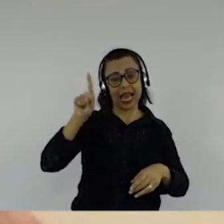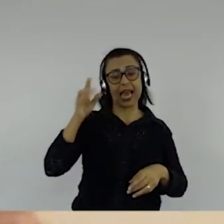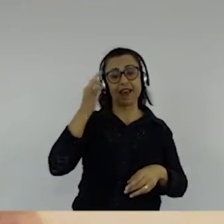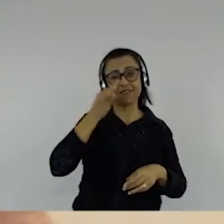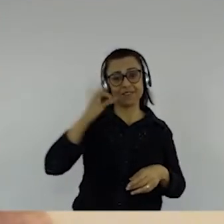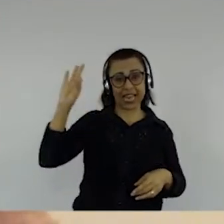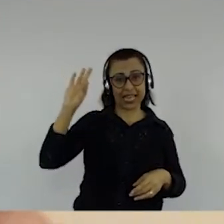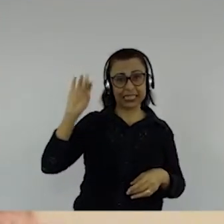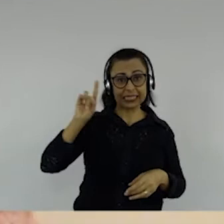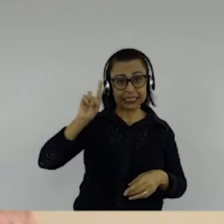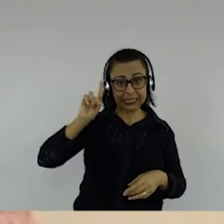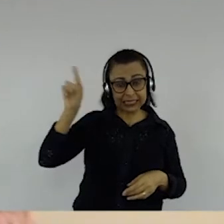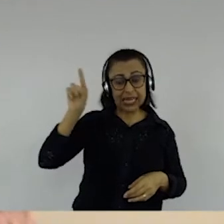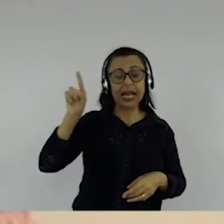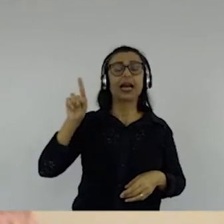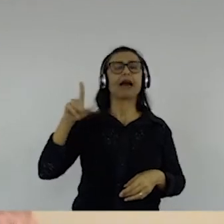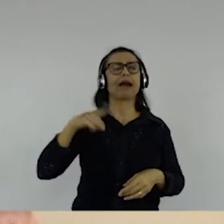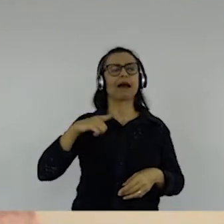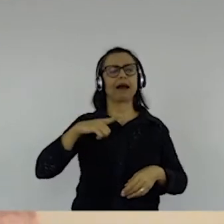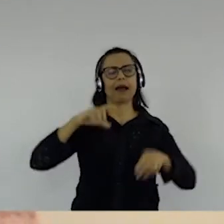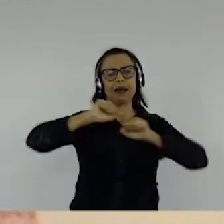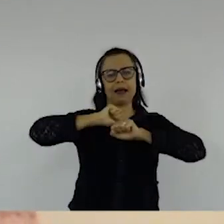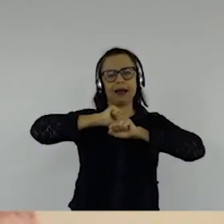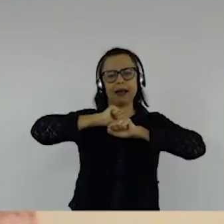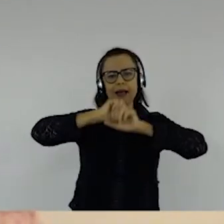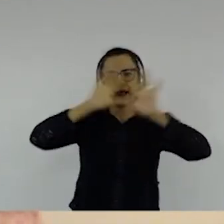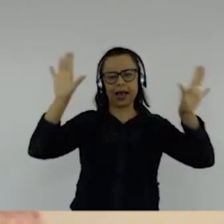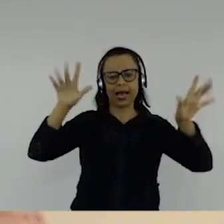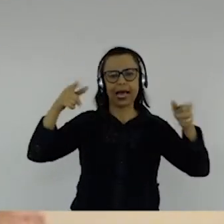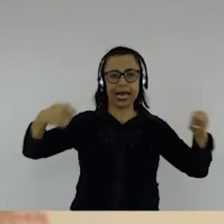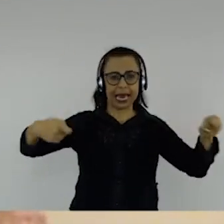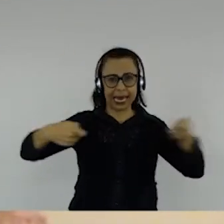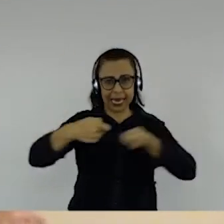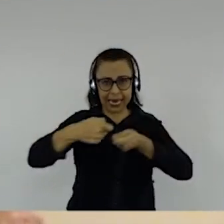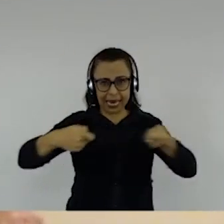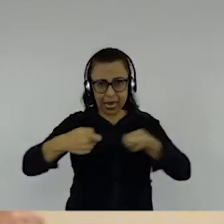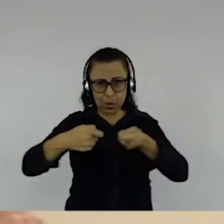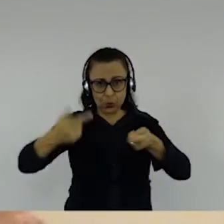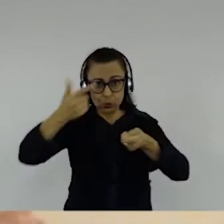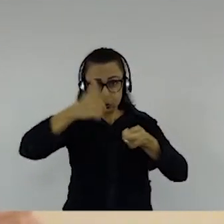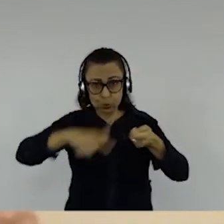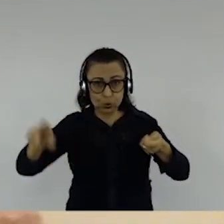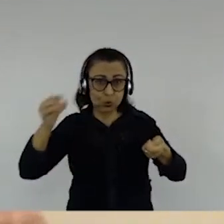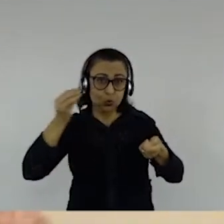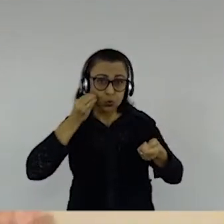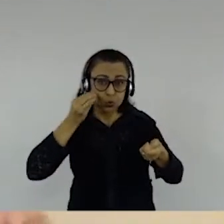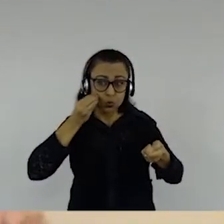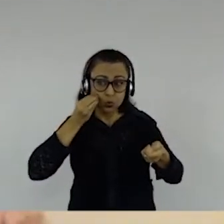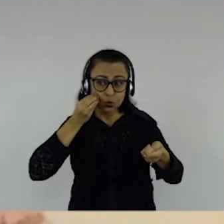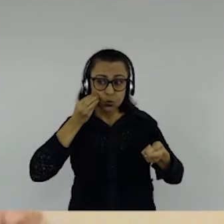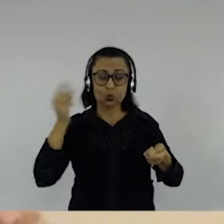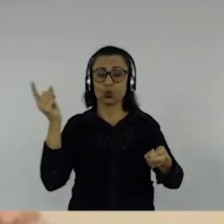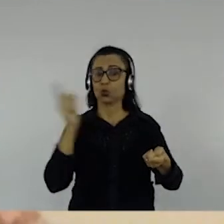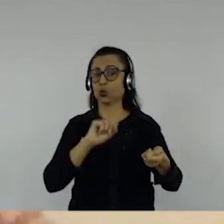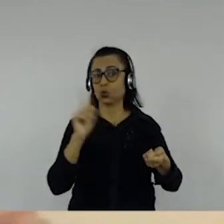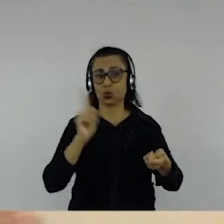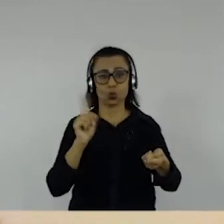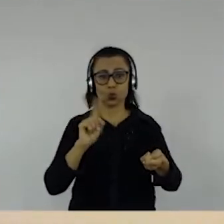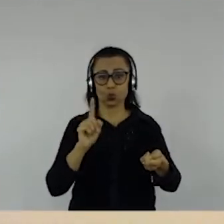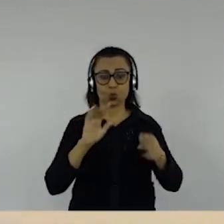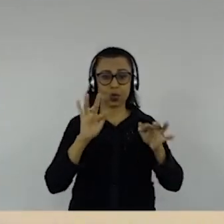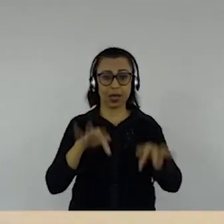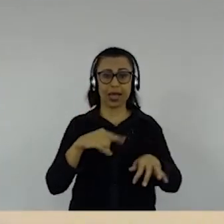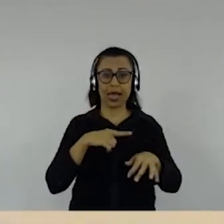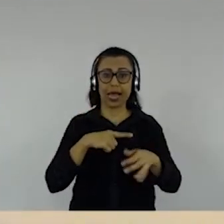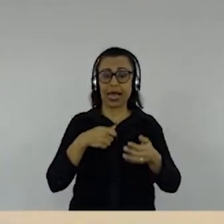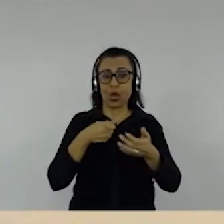fica muito claro também que a renegociação não é justificativa para a inexecução do contrato e nem para a